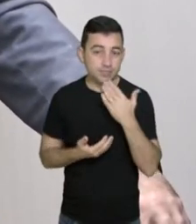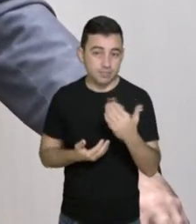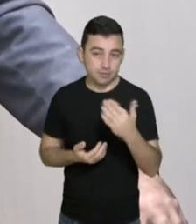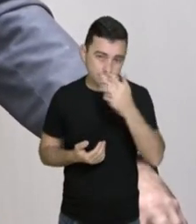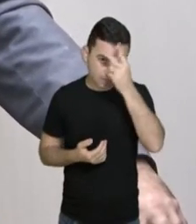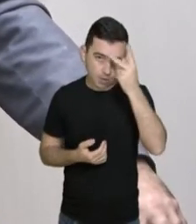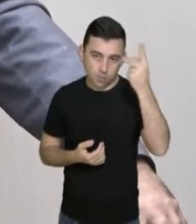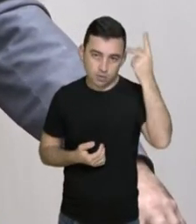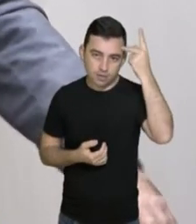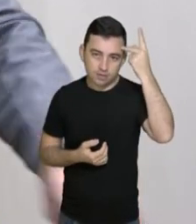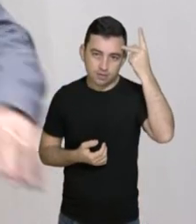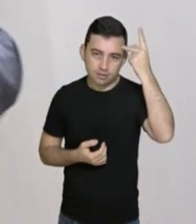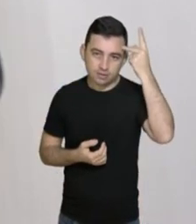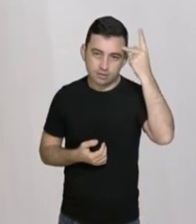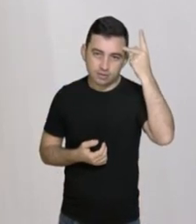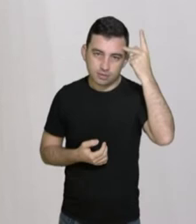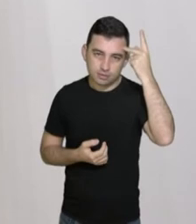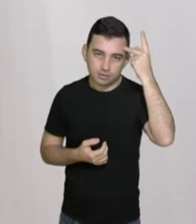Paulinha,